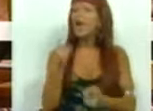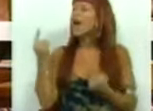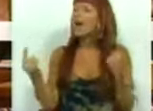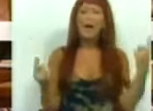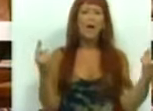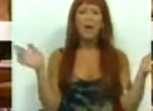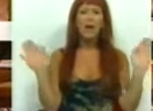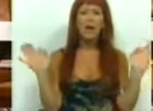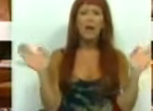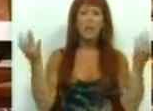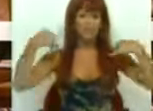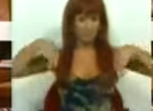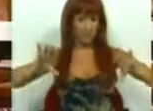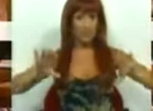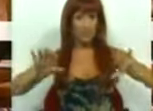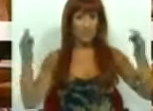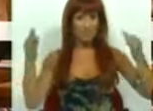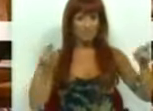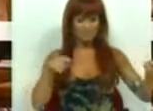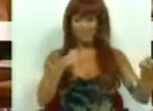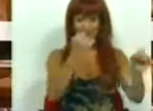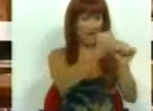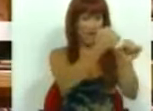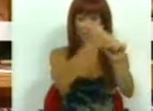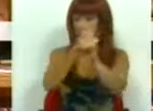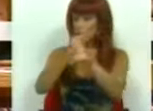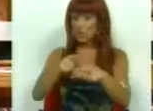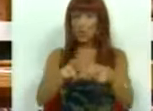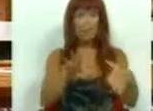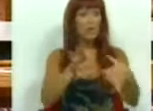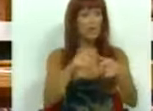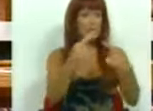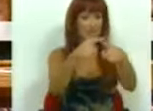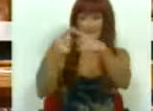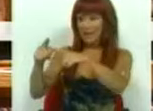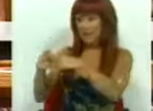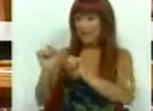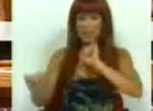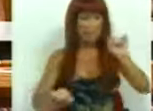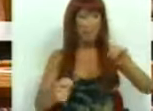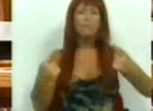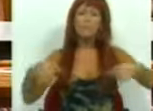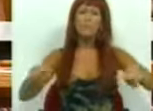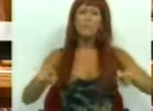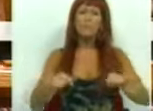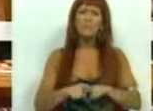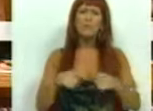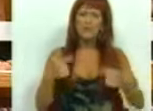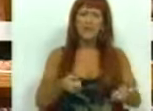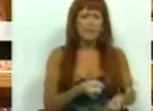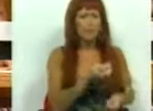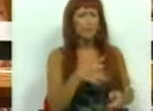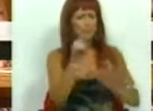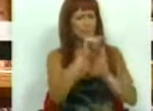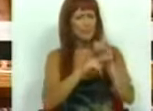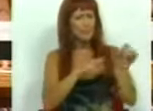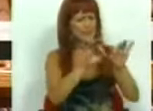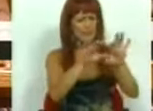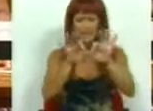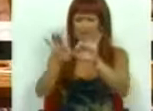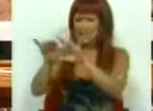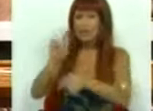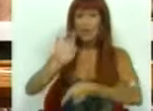cada um. Mas, e apesar destas entidades terem formas e naturezas diversas, ainda assim dispõem de um conjunto de princípios